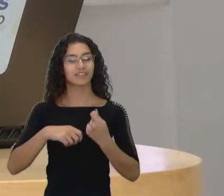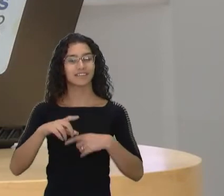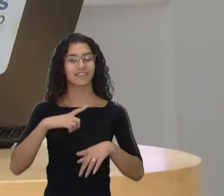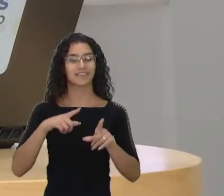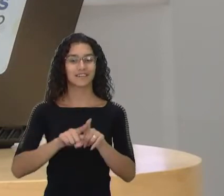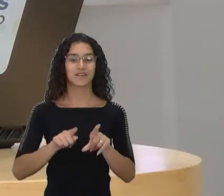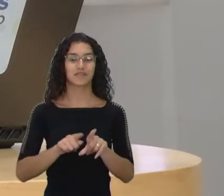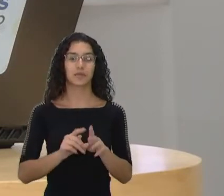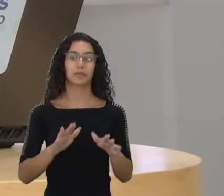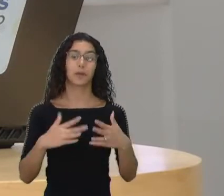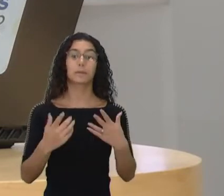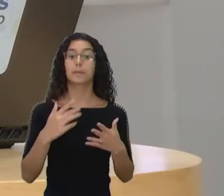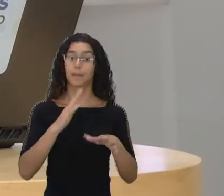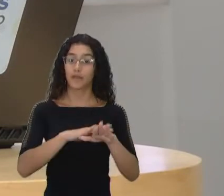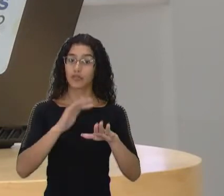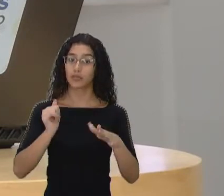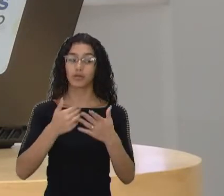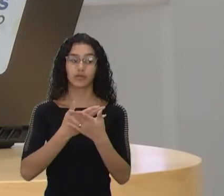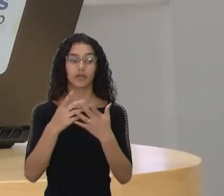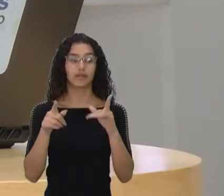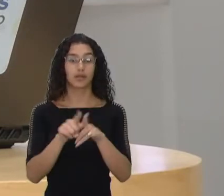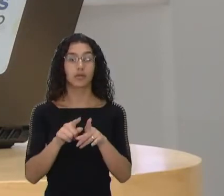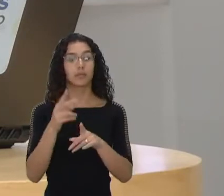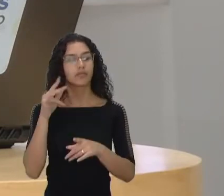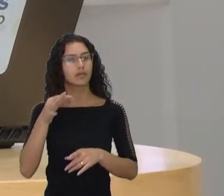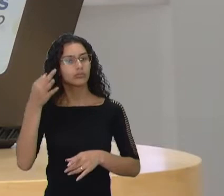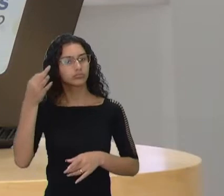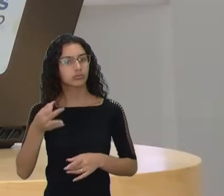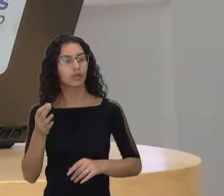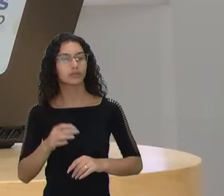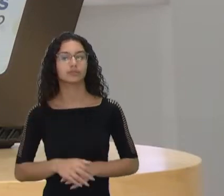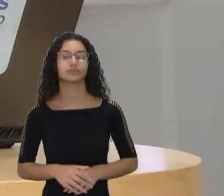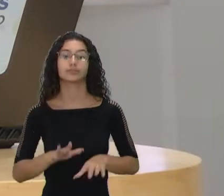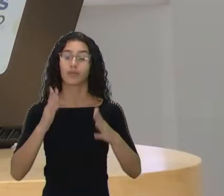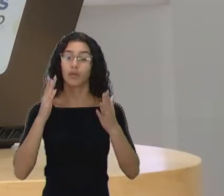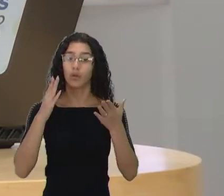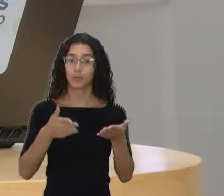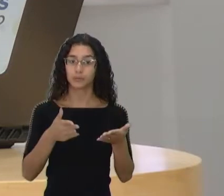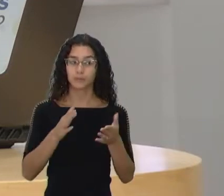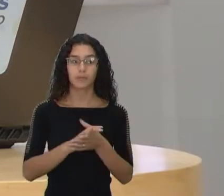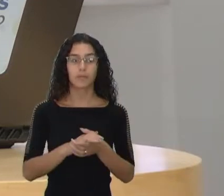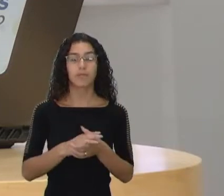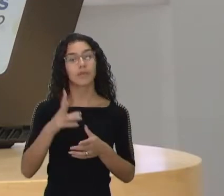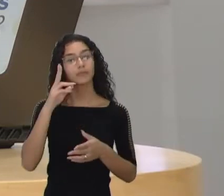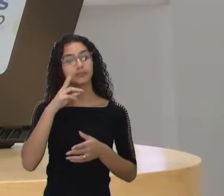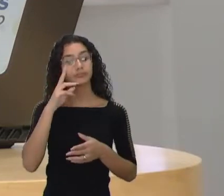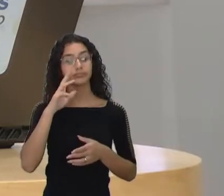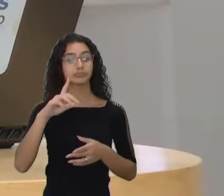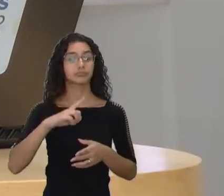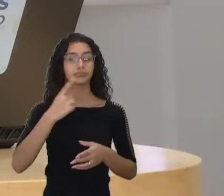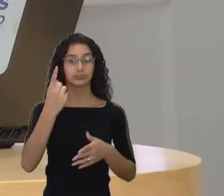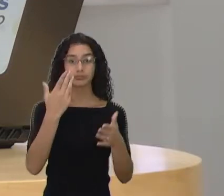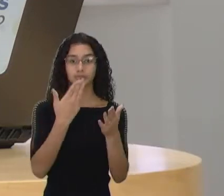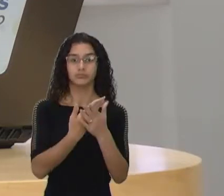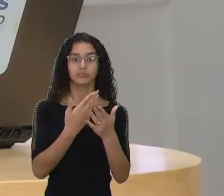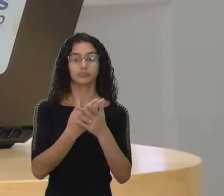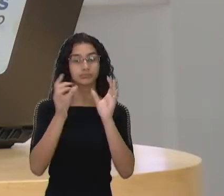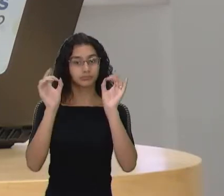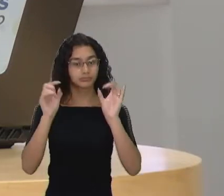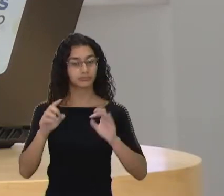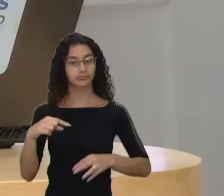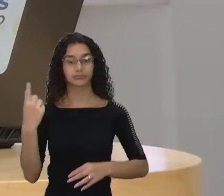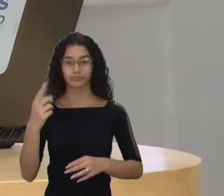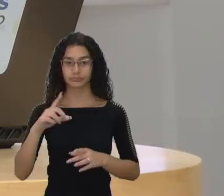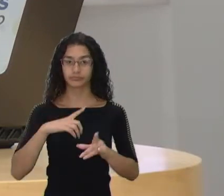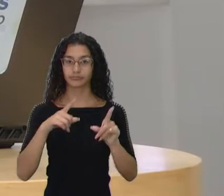por isso que eu estou chamando eles aqui para ver se eles estão afiados. Então hoje eu vou dar uma retomada aí de uma aula especial aí que a